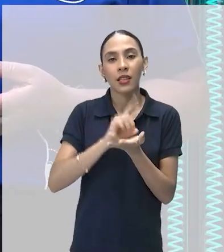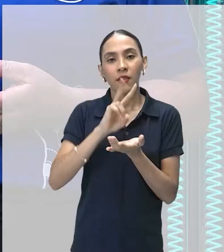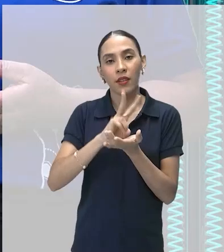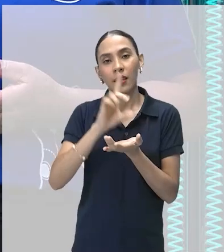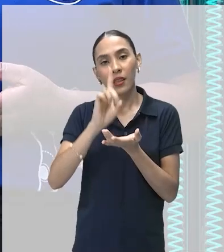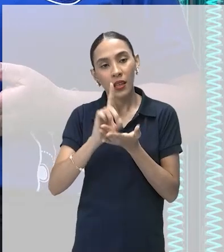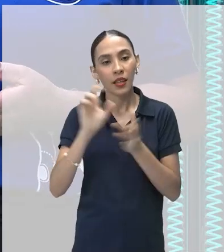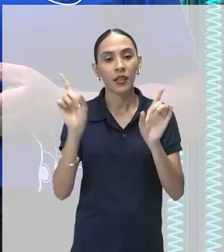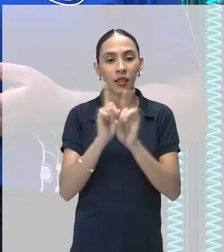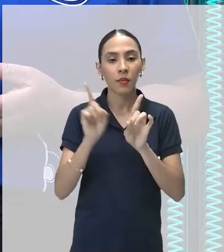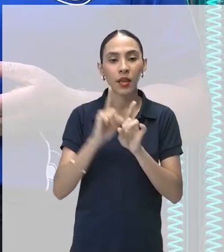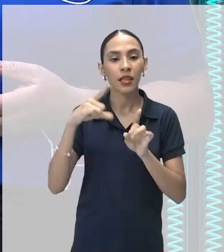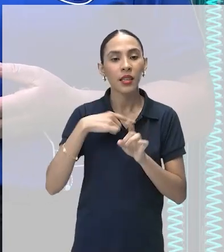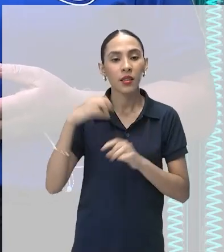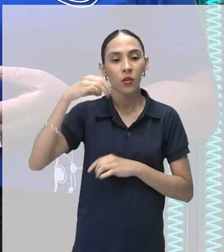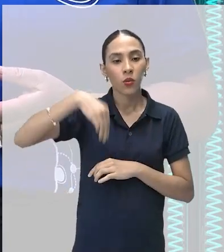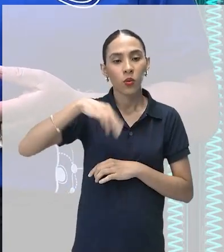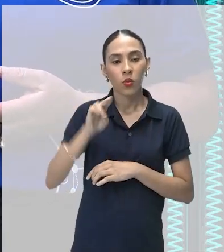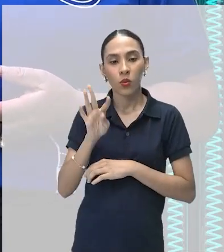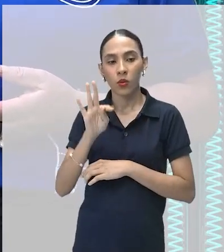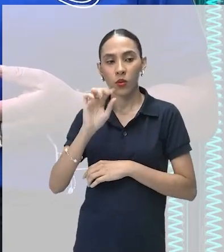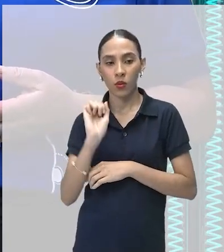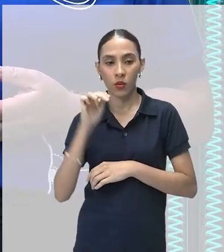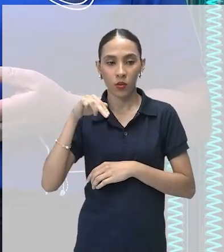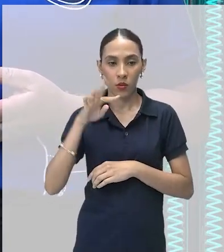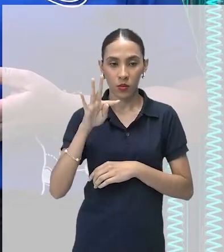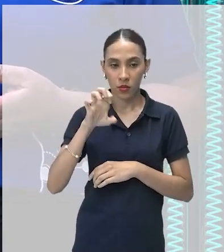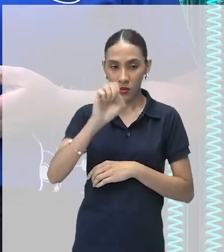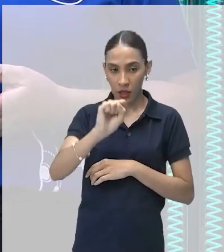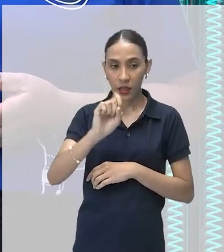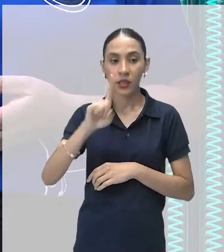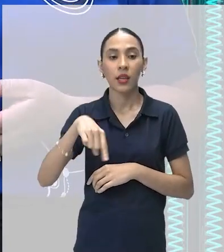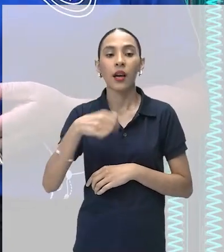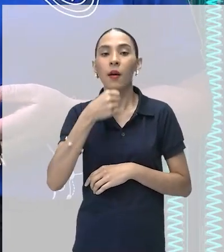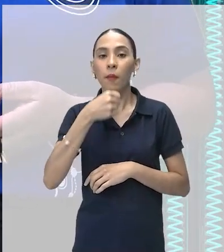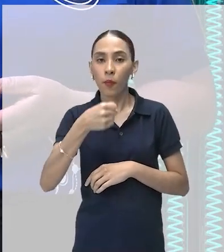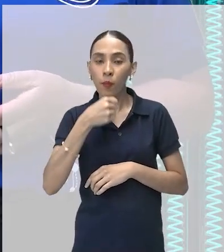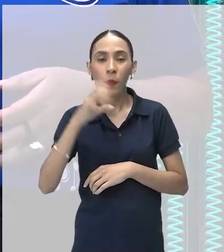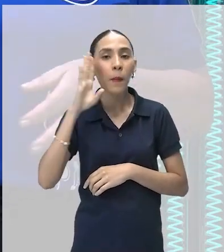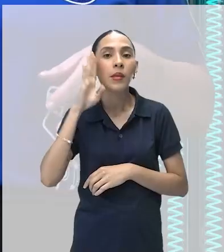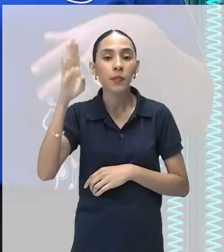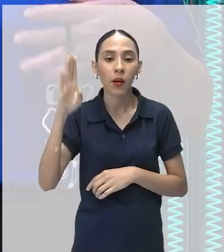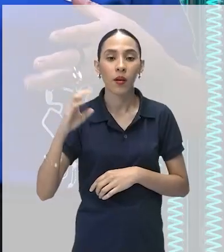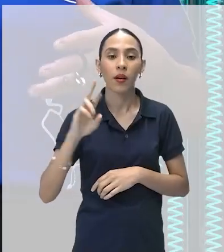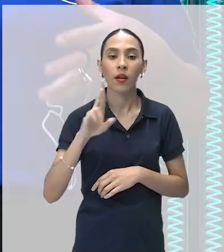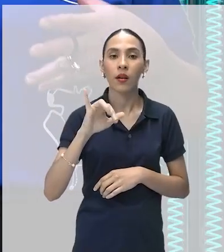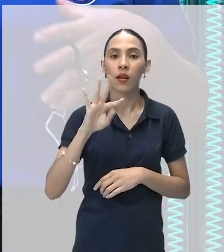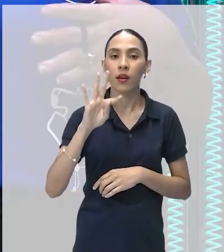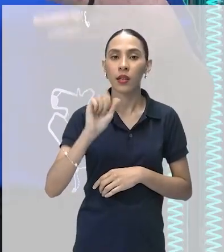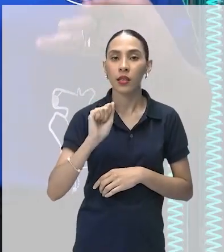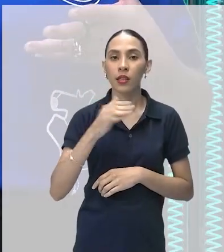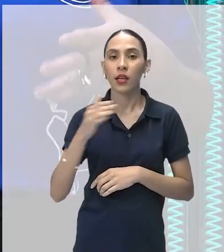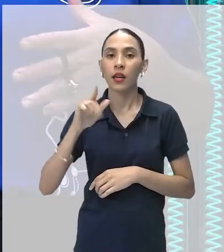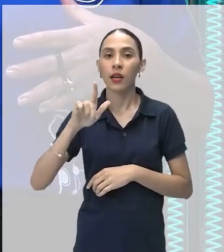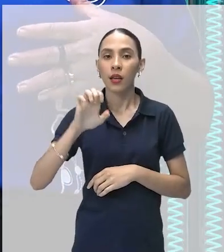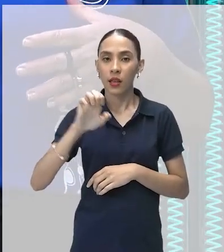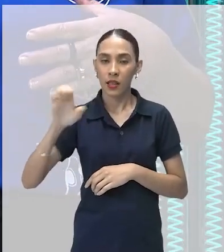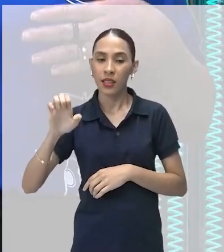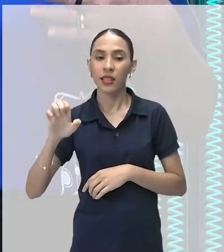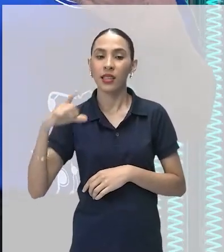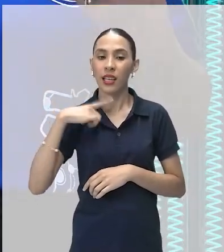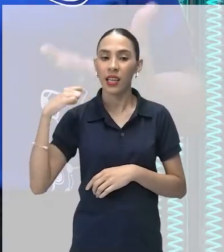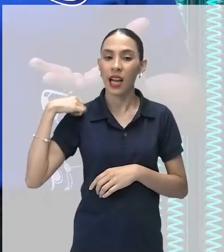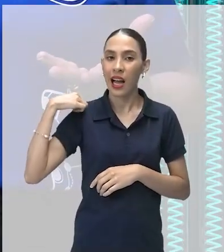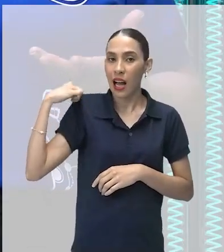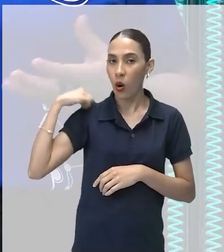aqui nós temos os Mutantes, que é a sua vocalista principal, é a Rita Lee, aonde traz toda essa roupagem, até mesmo